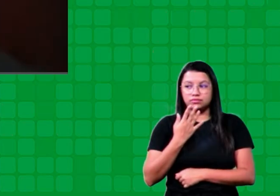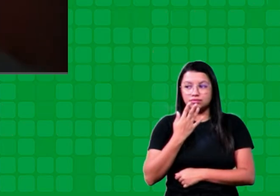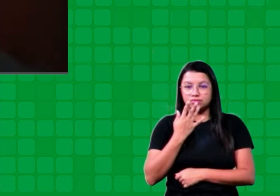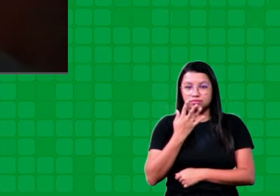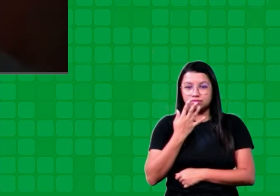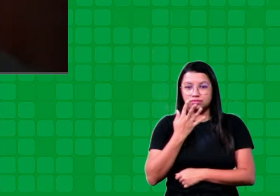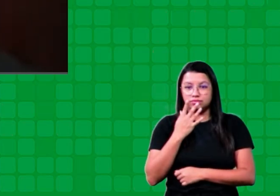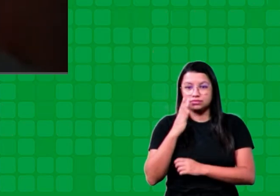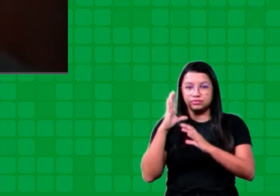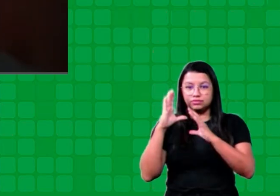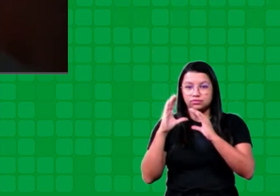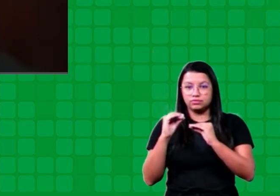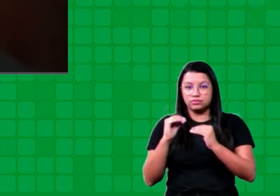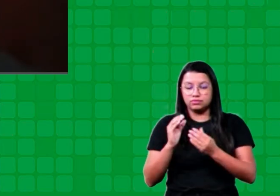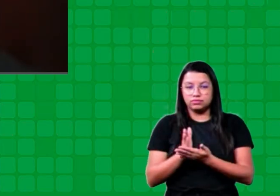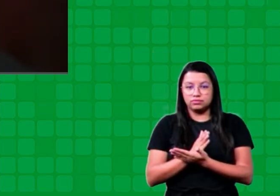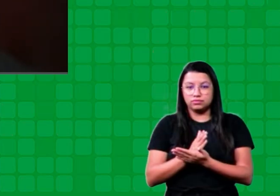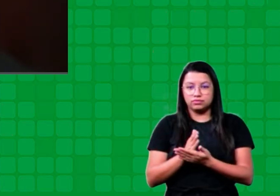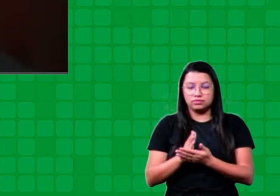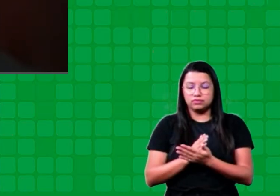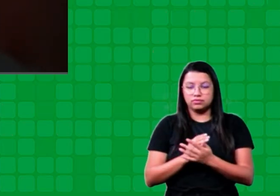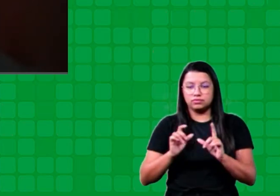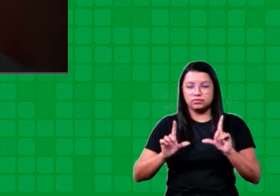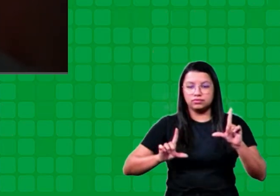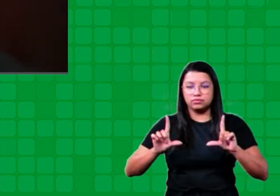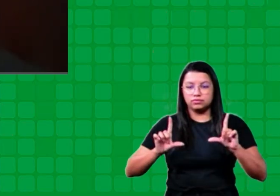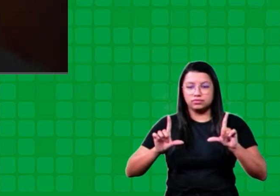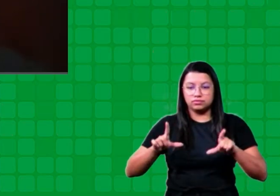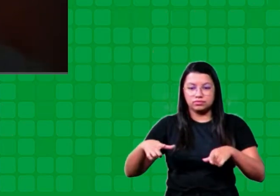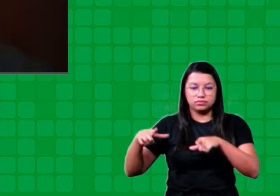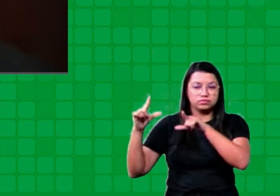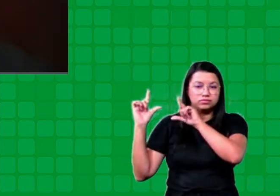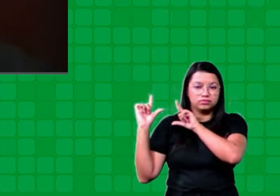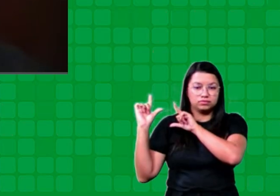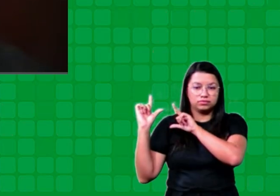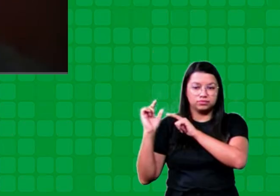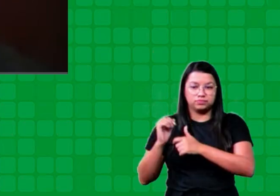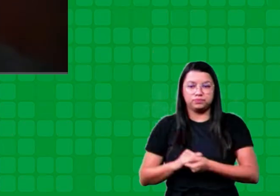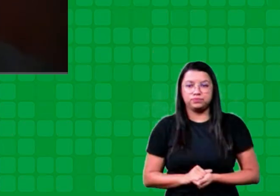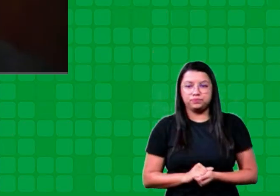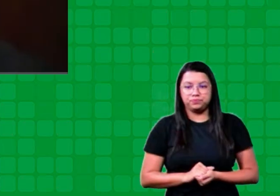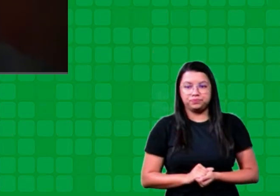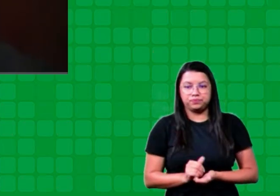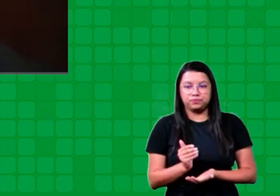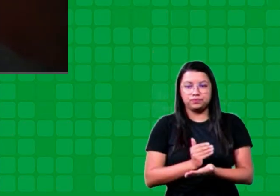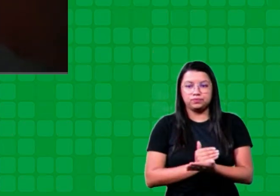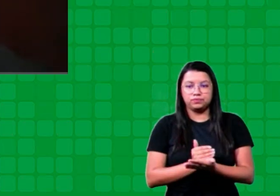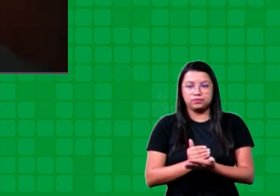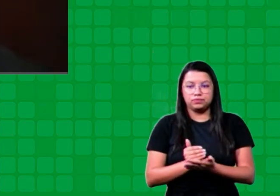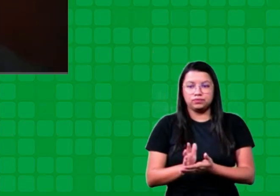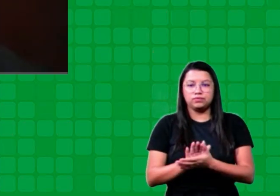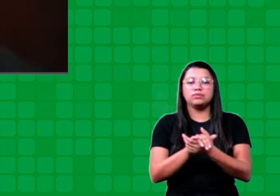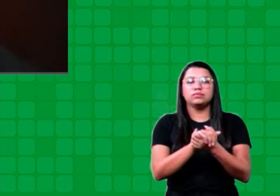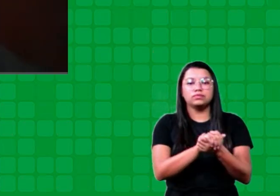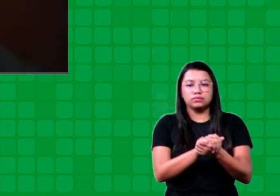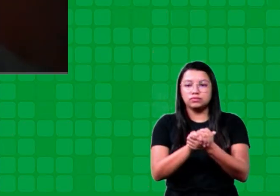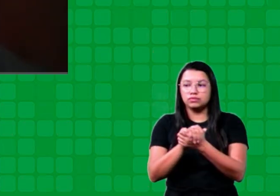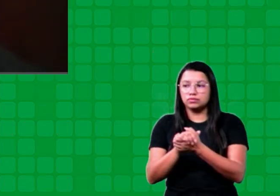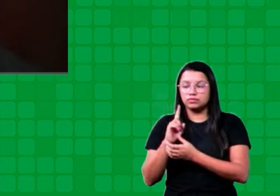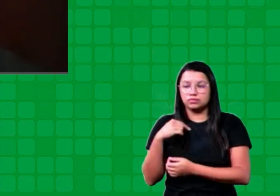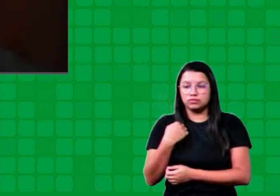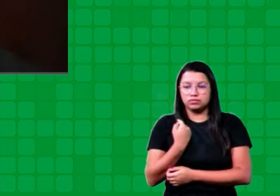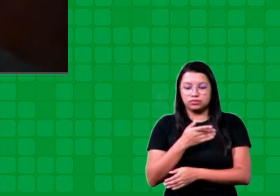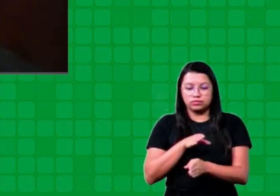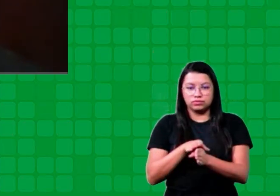escura, com alguns quadros na parede. Inicio cumprimentando nossas conselheiras, nossos